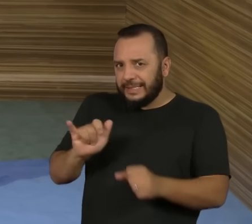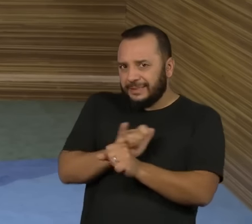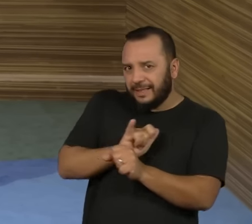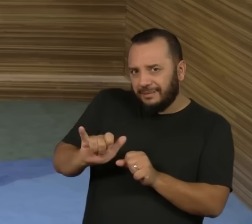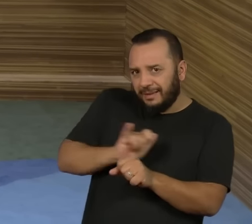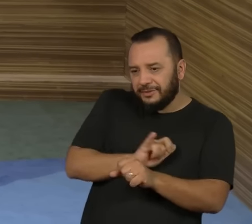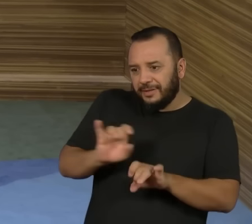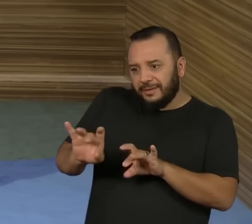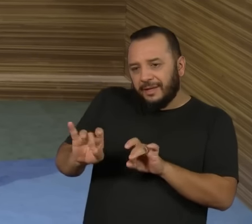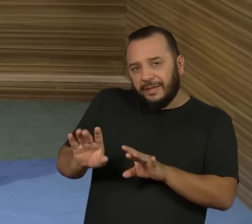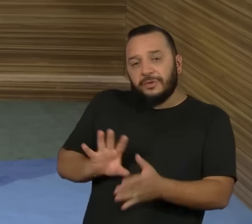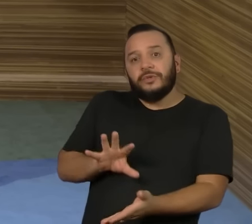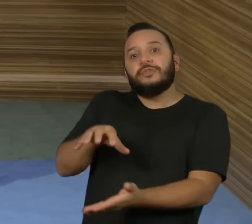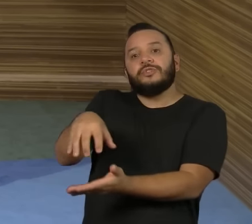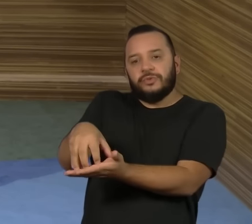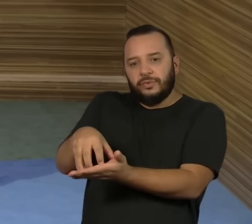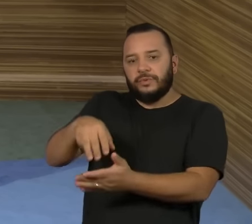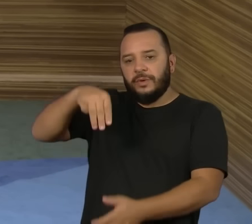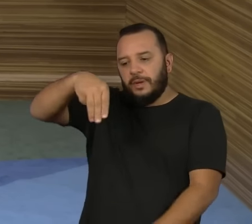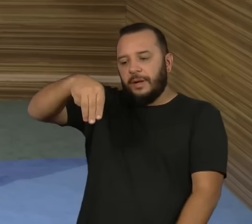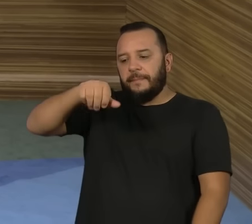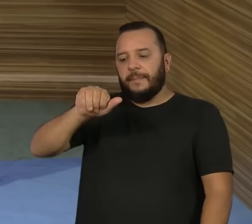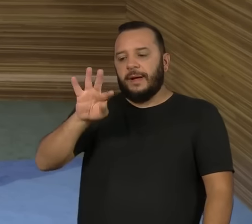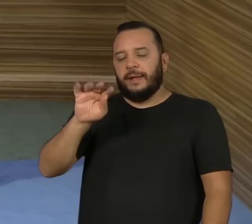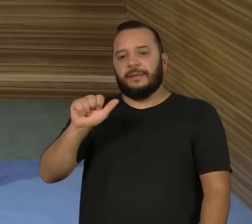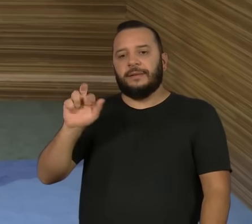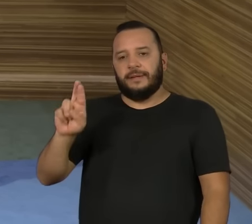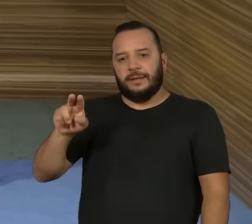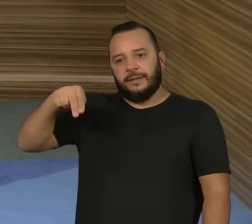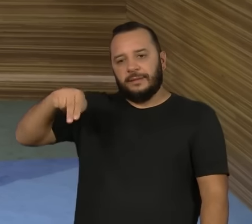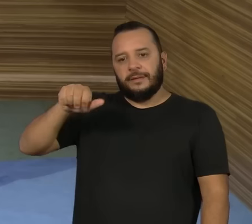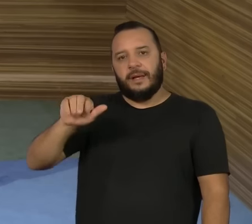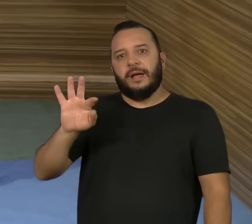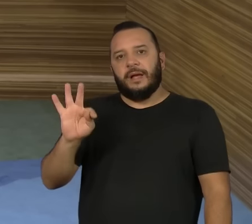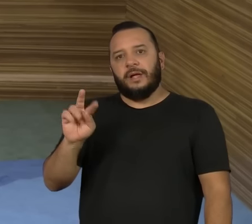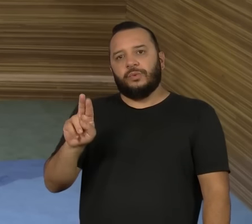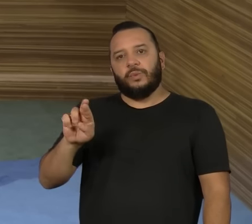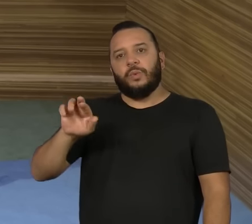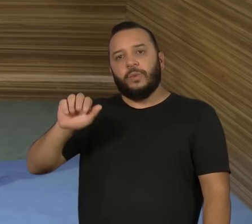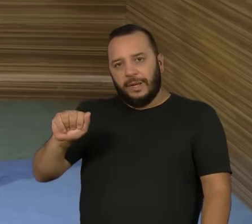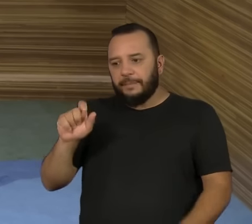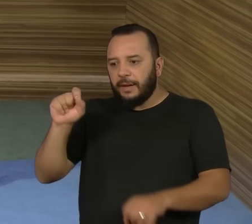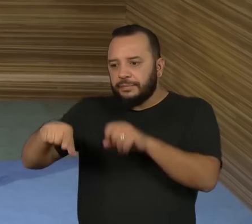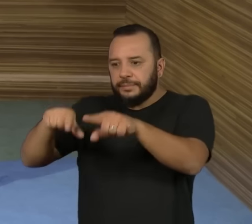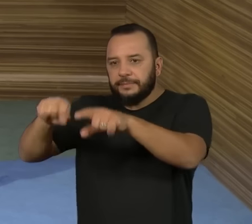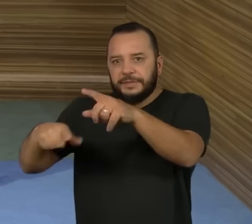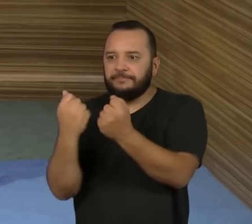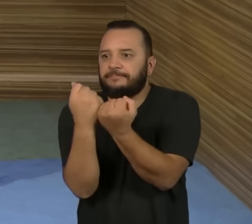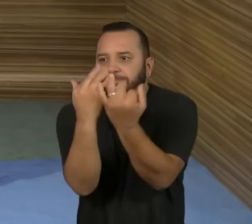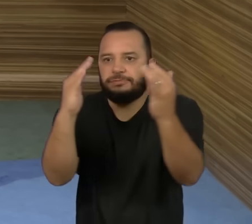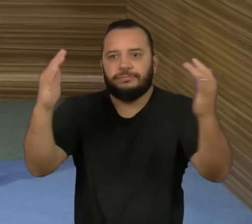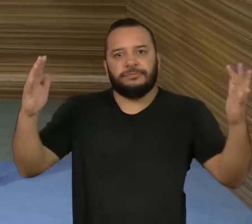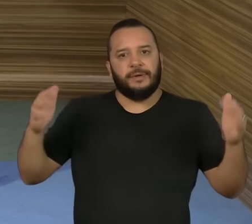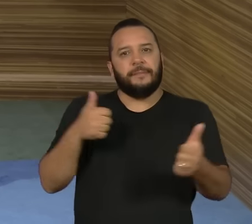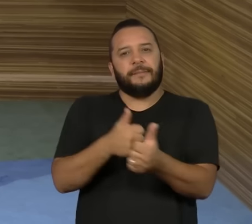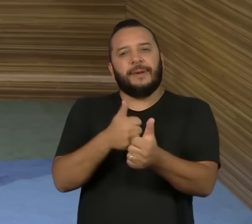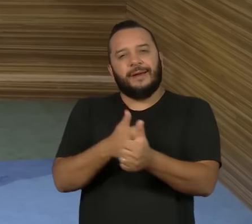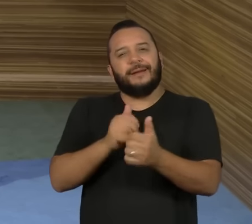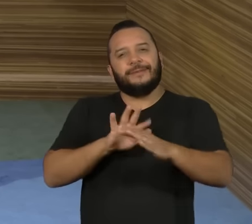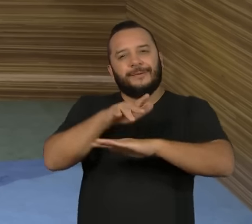pelo Instituto Maternatura para ampliar os remanescentes da floresta no entorno do Parque do Iguaçu e a troca de